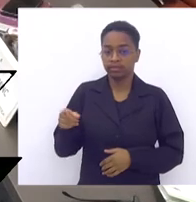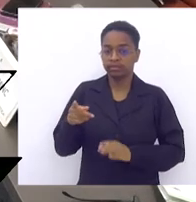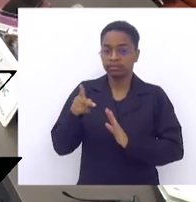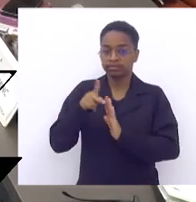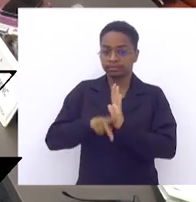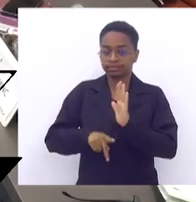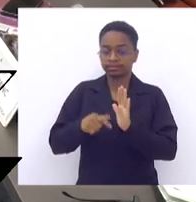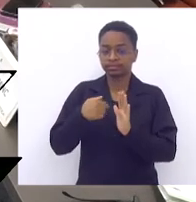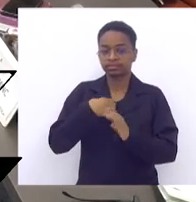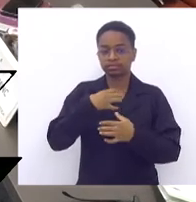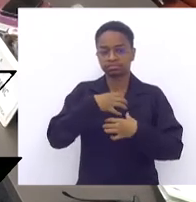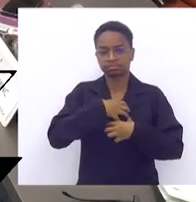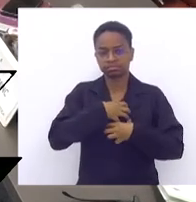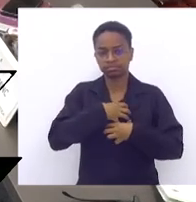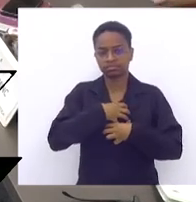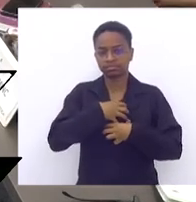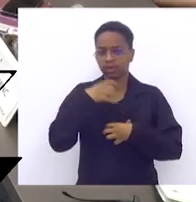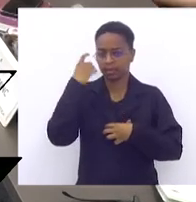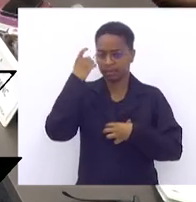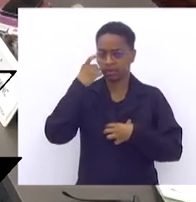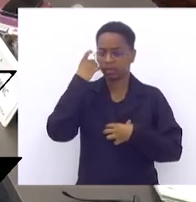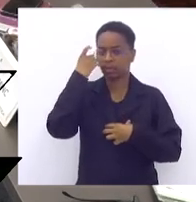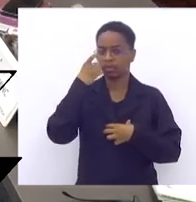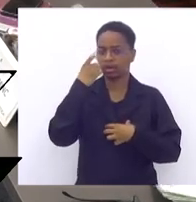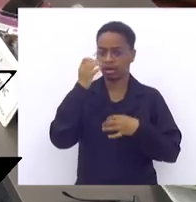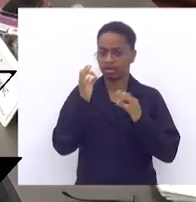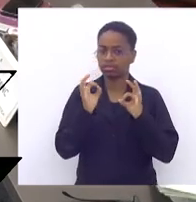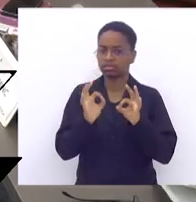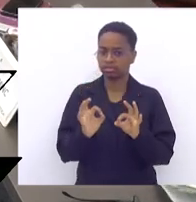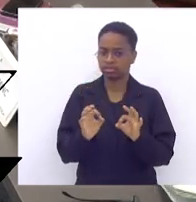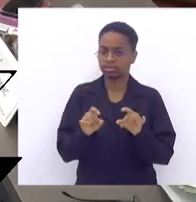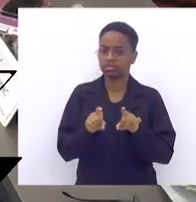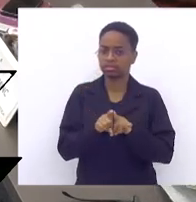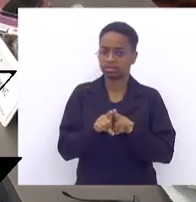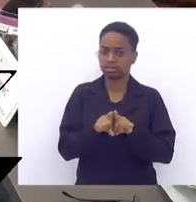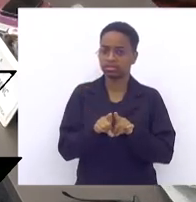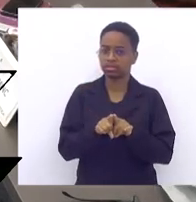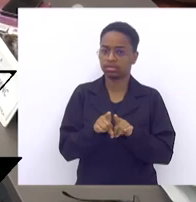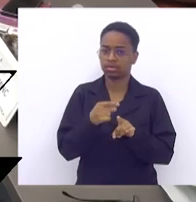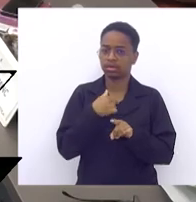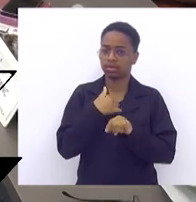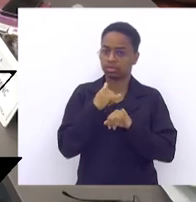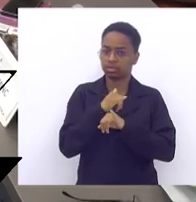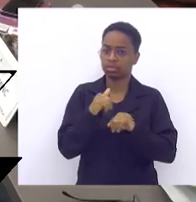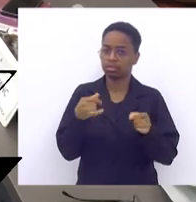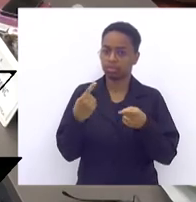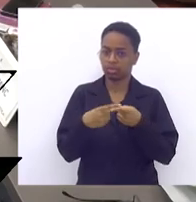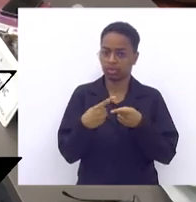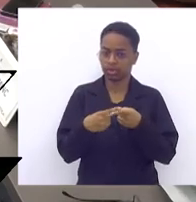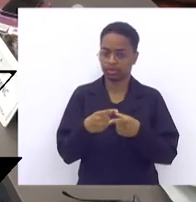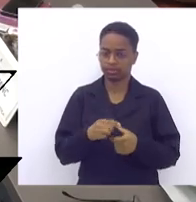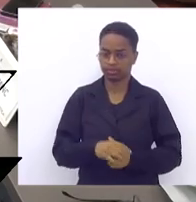causa muitíssima preocupação e vou dizer as razões para isso.